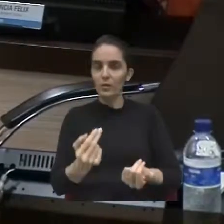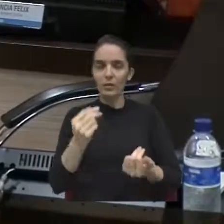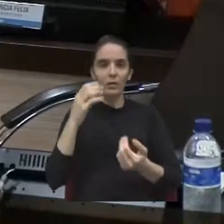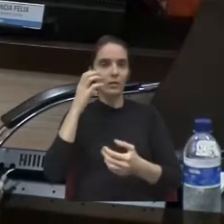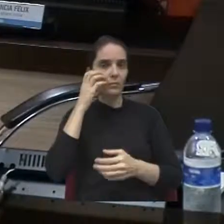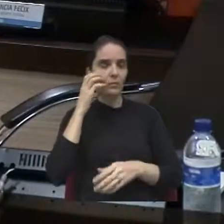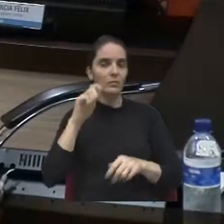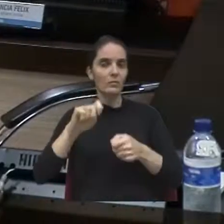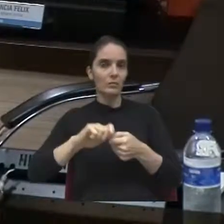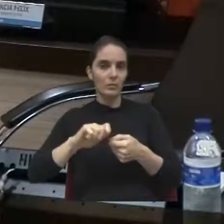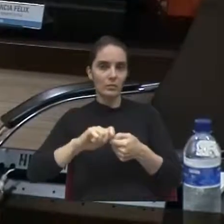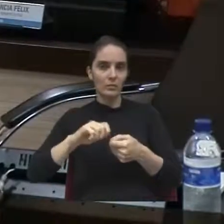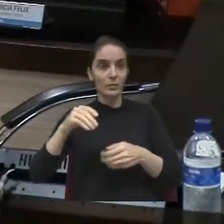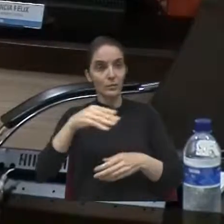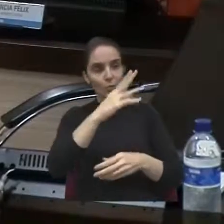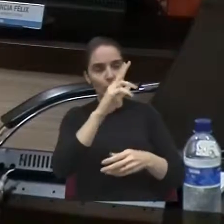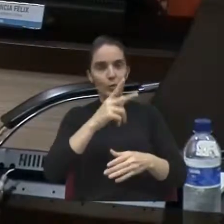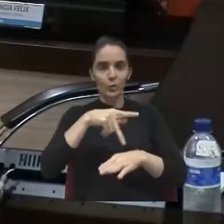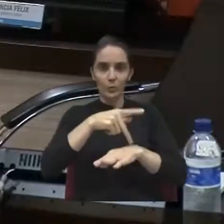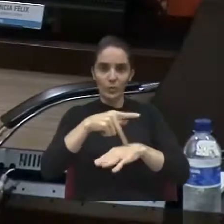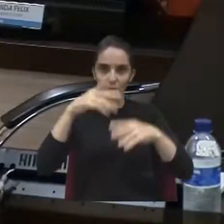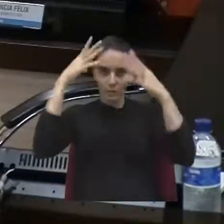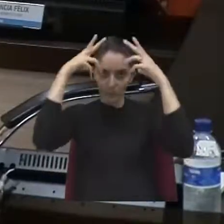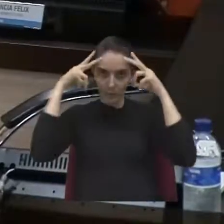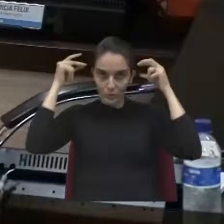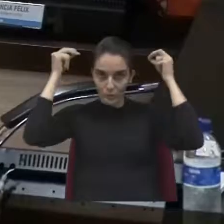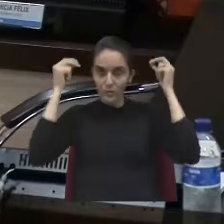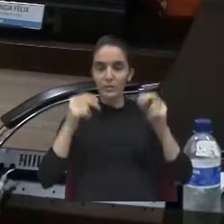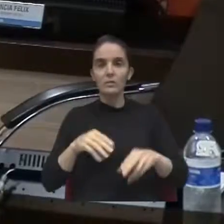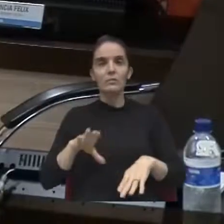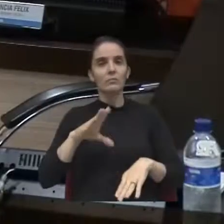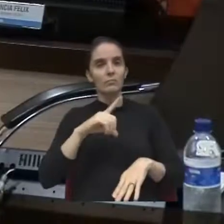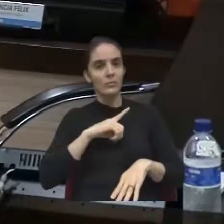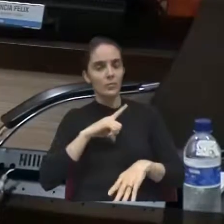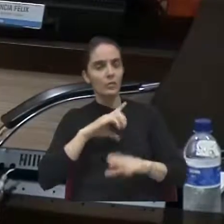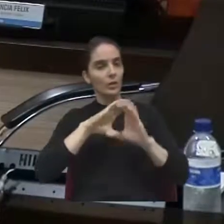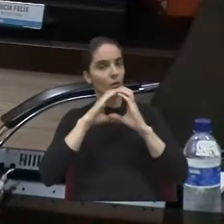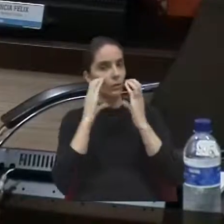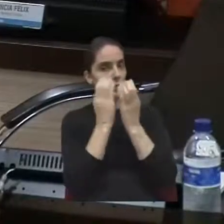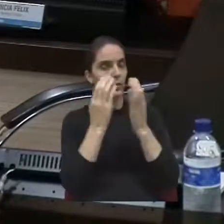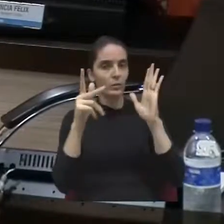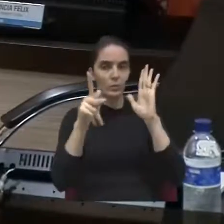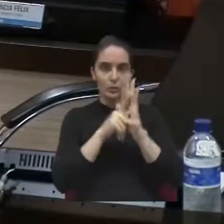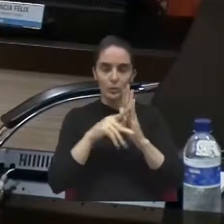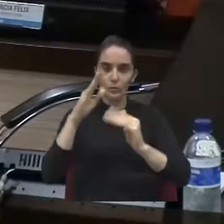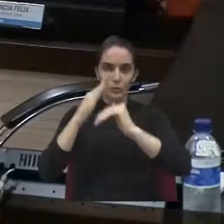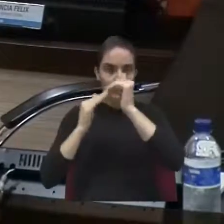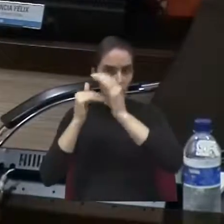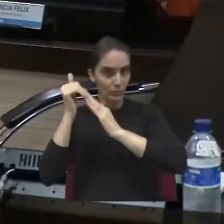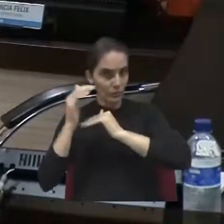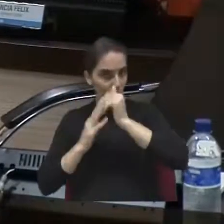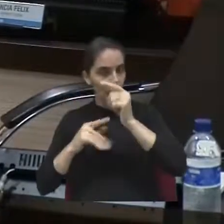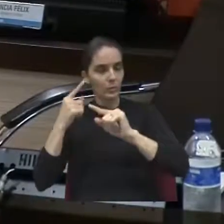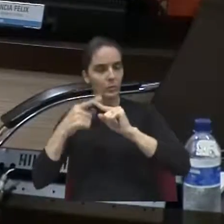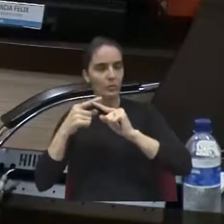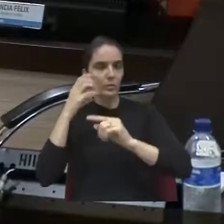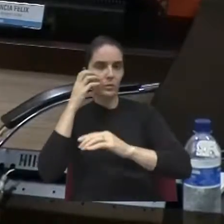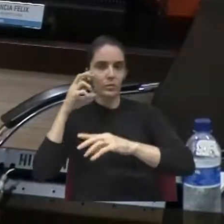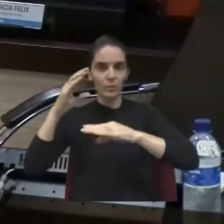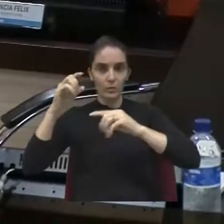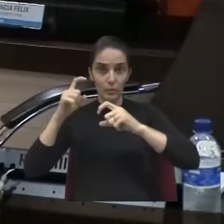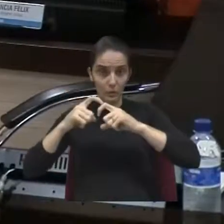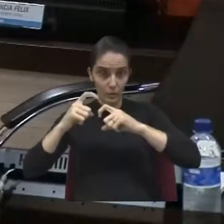para a Holanda, que, obviamente, tem o seu caráter profissional, até em virtude da sua atividade, mas, com